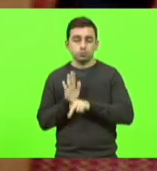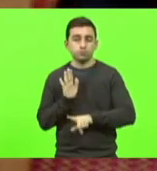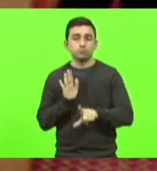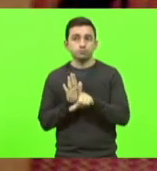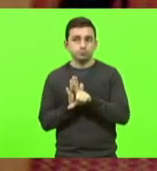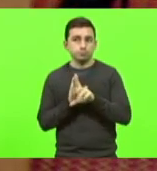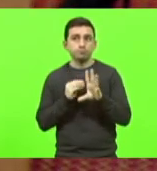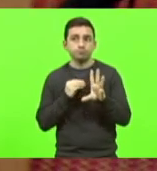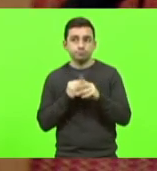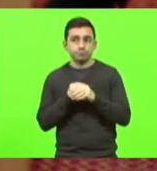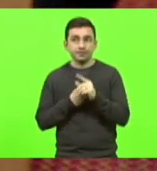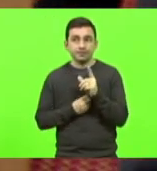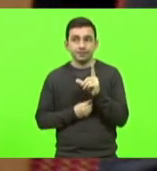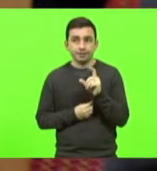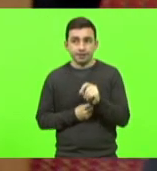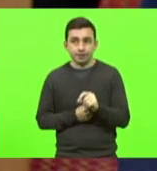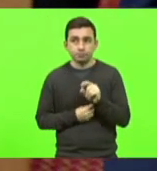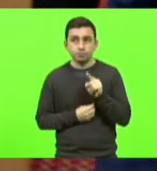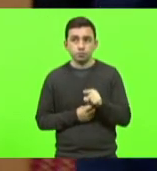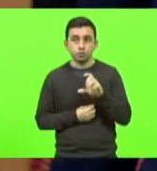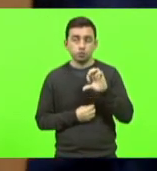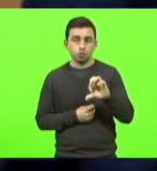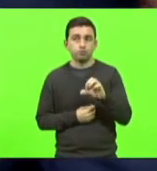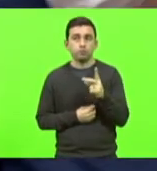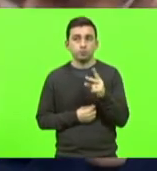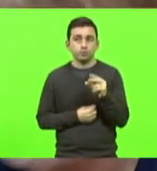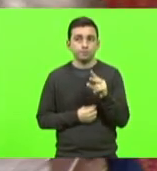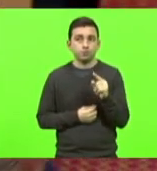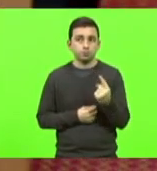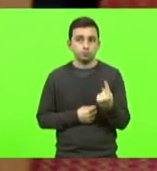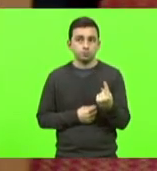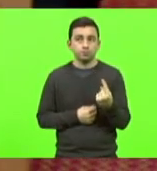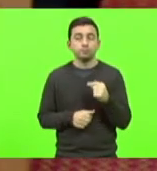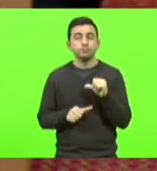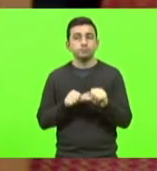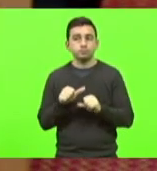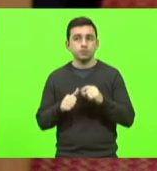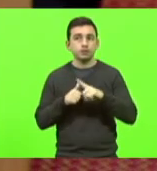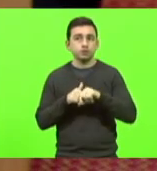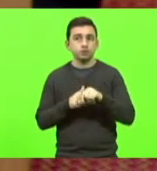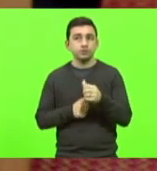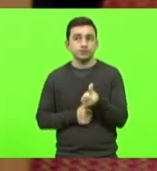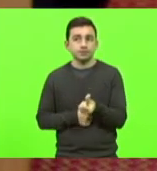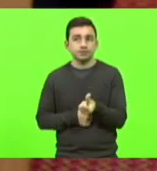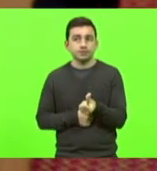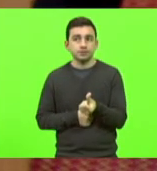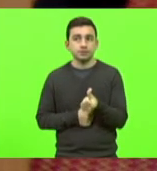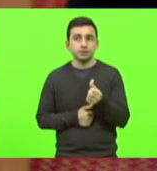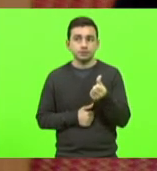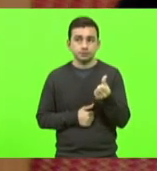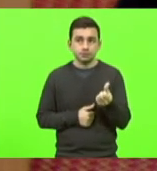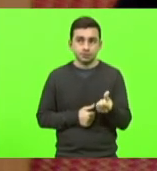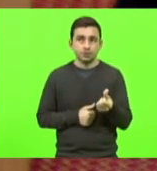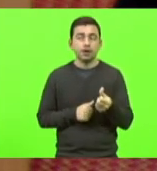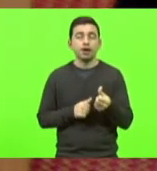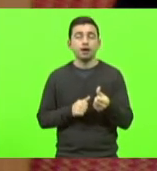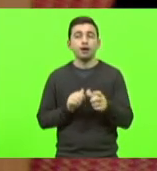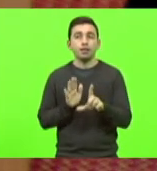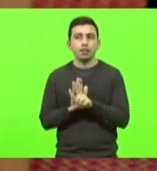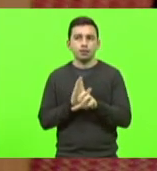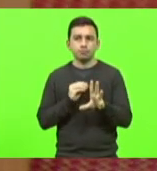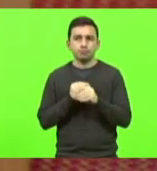lei complementar 10.9 2021 e altera o artigo 66 da lei complementar